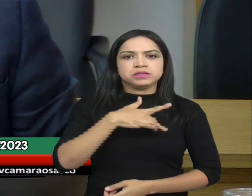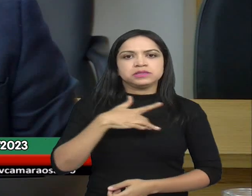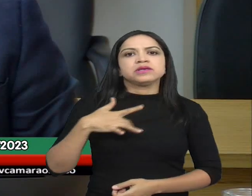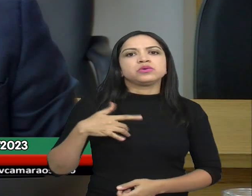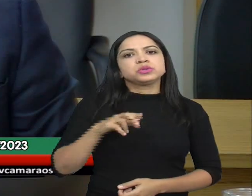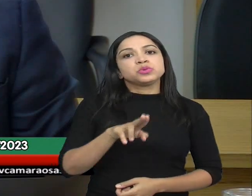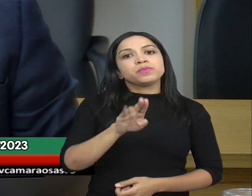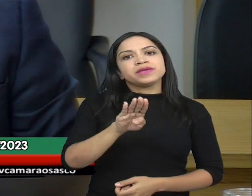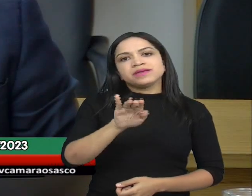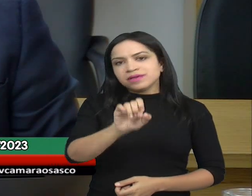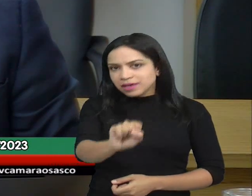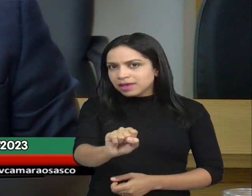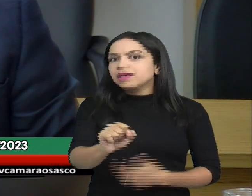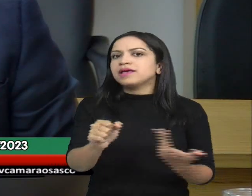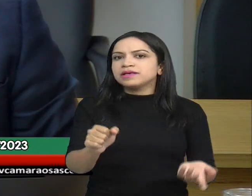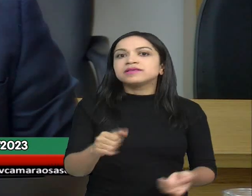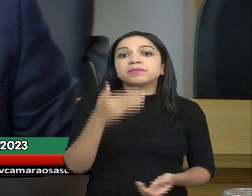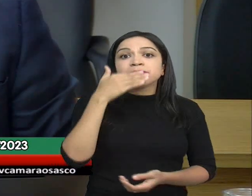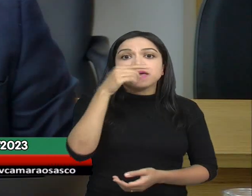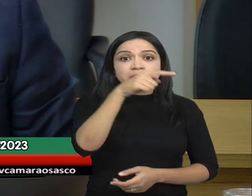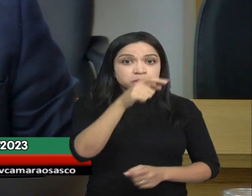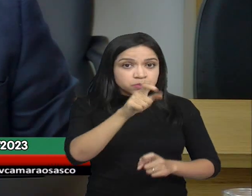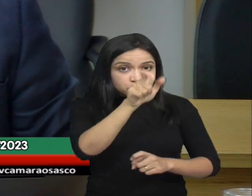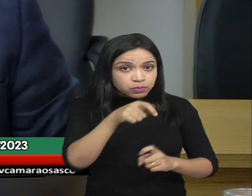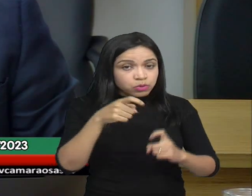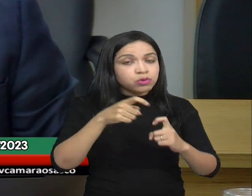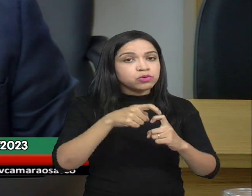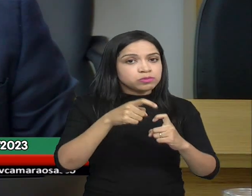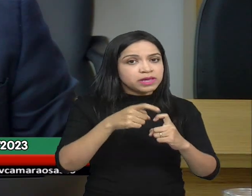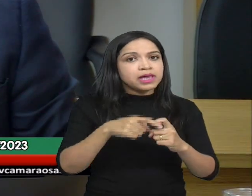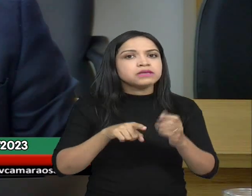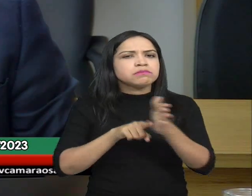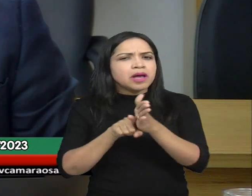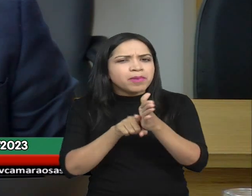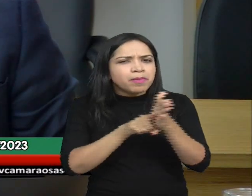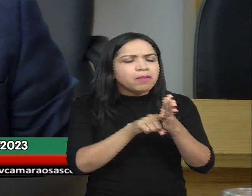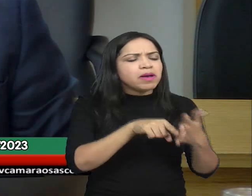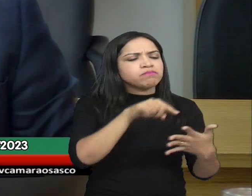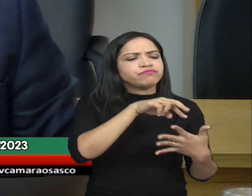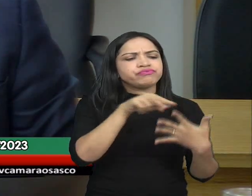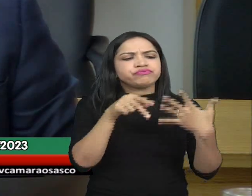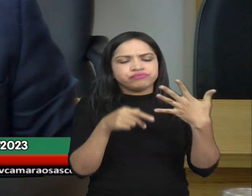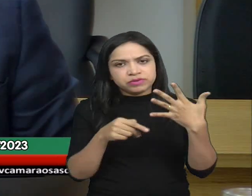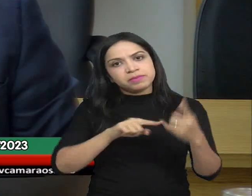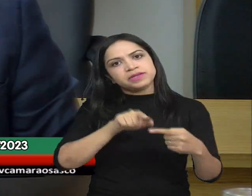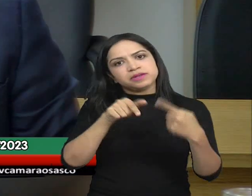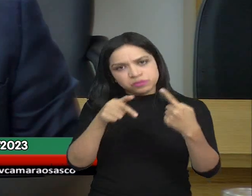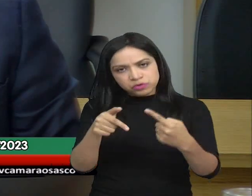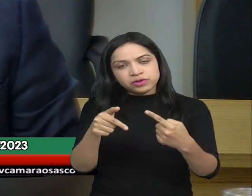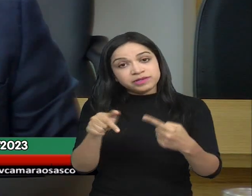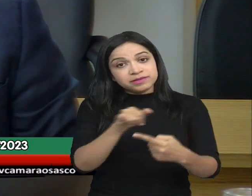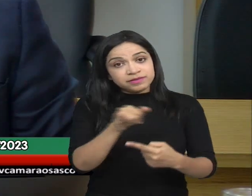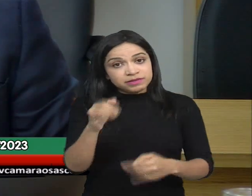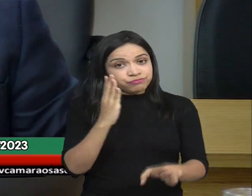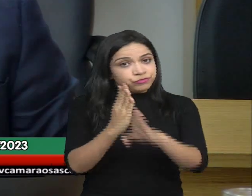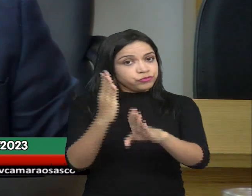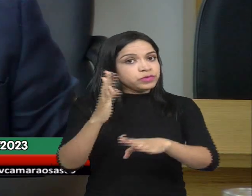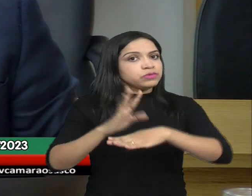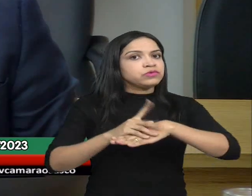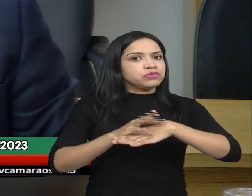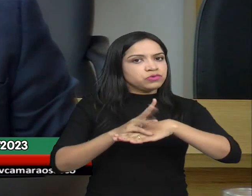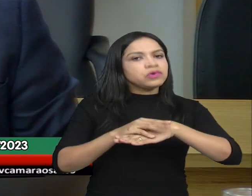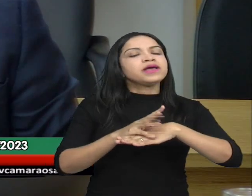que o clínico possa pedir os exames ou encaminhar para um especialista. É isso, Aline? Estou falando certo aqui?